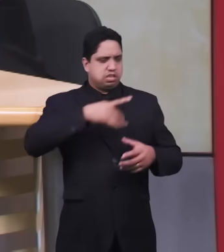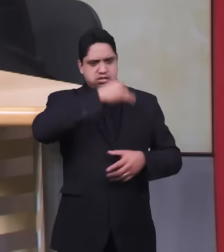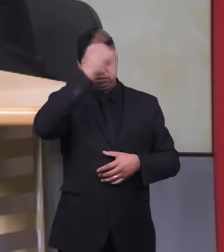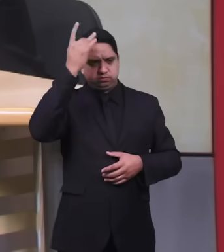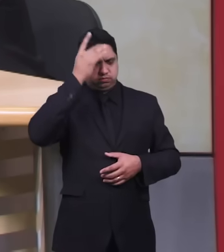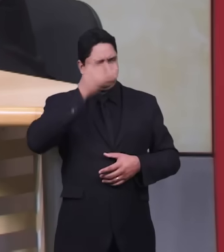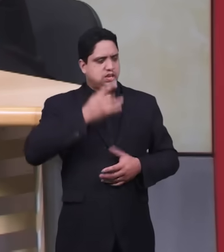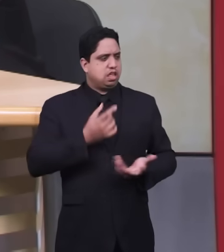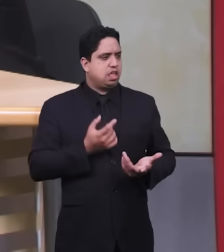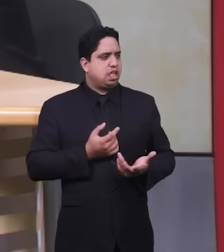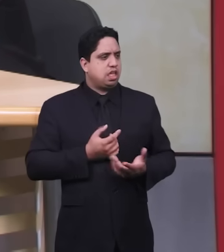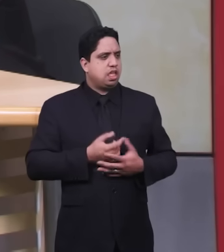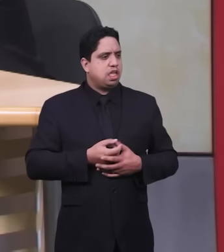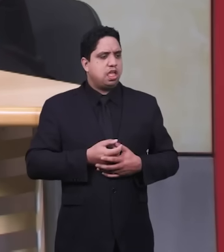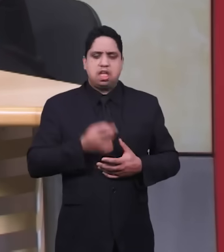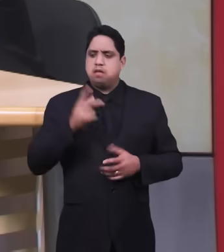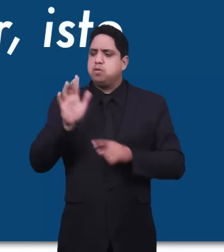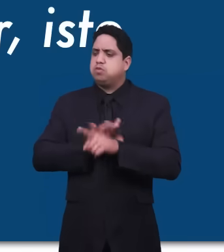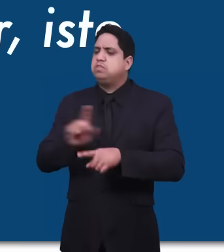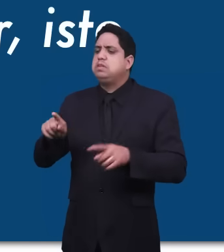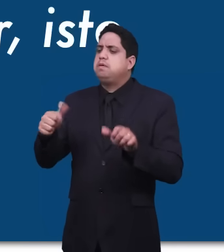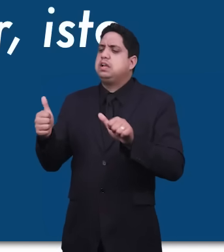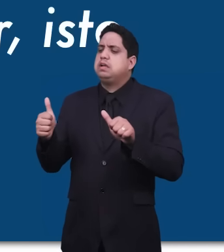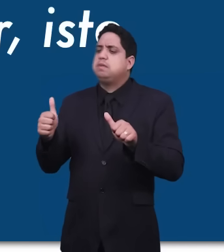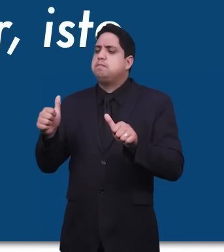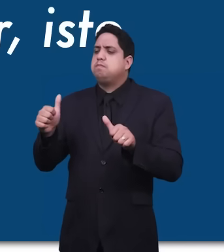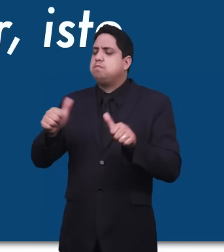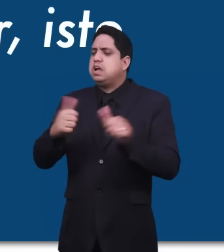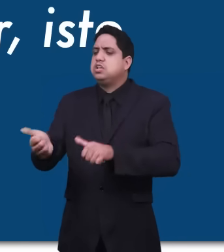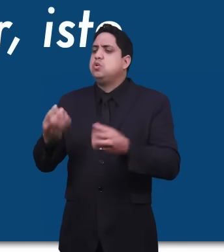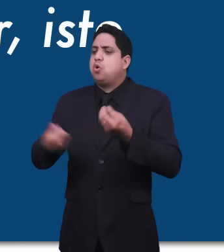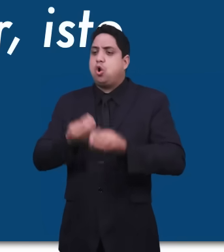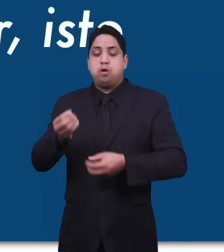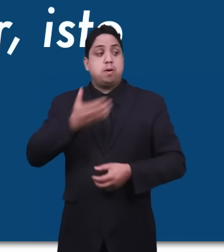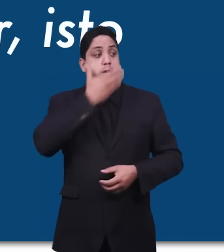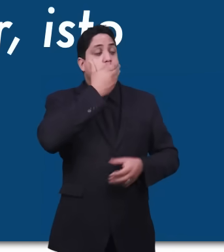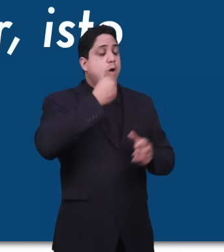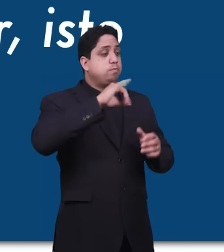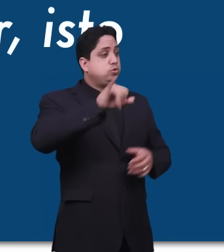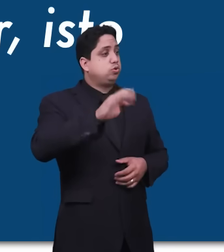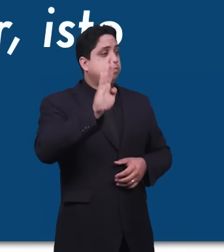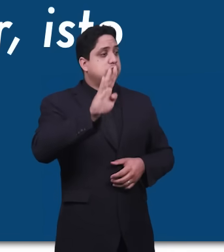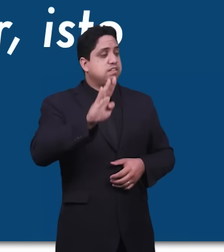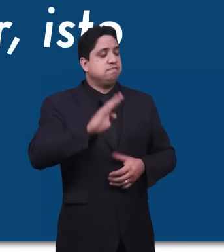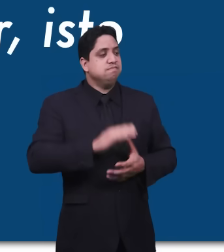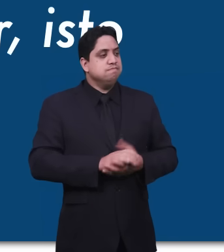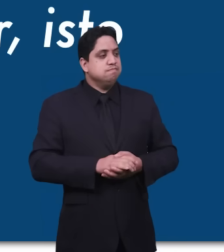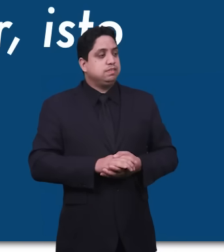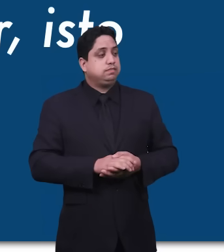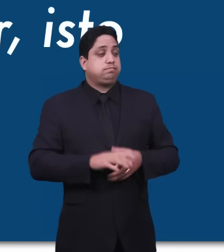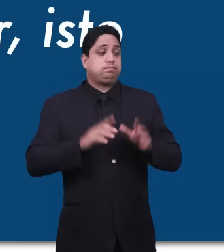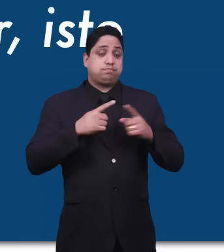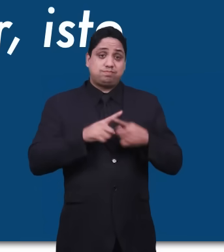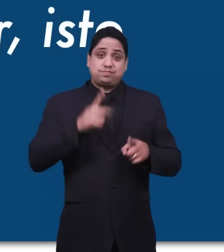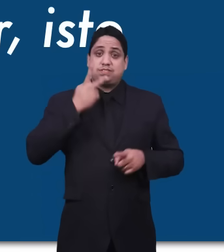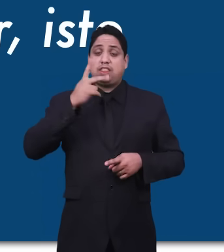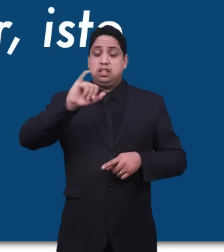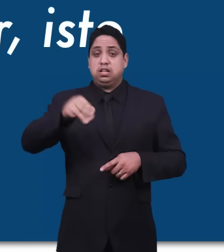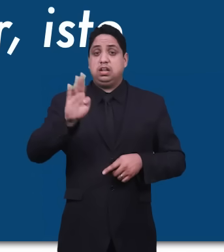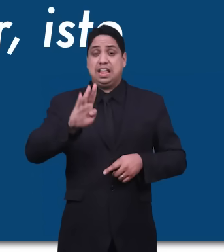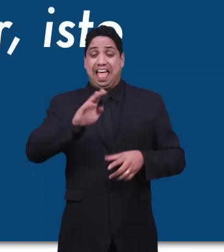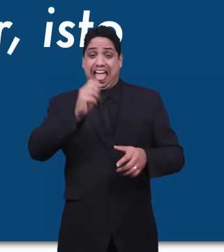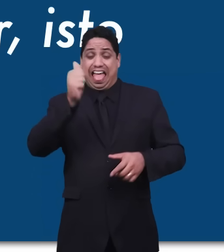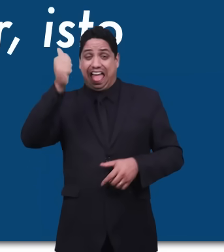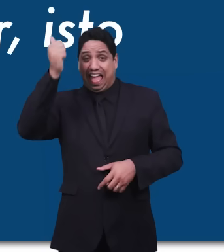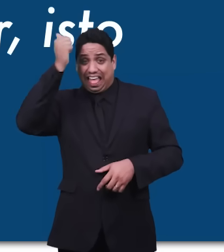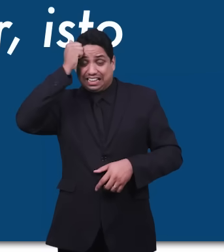disseram, sou batizado em quem? No batismo de João. Mas Paulo disse, certamente João batizou com o batismo do arrependimento, dizendo ao povo